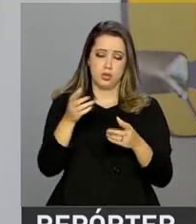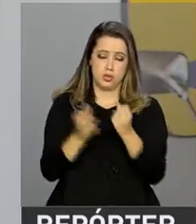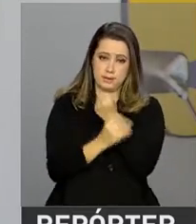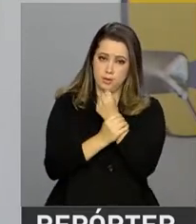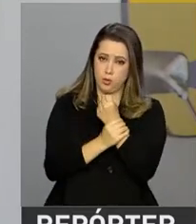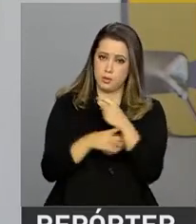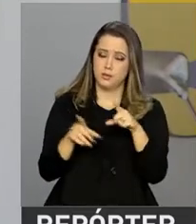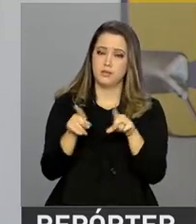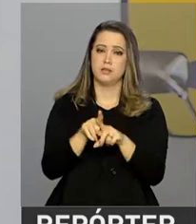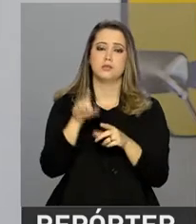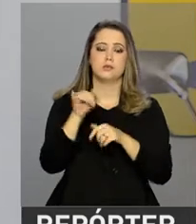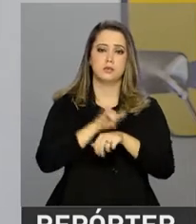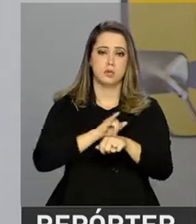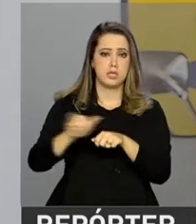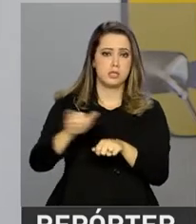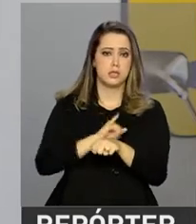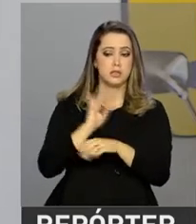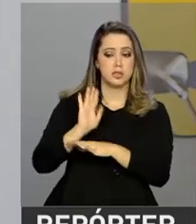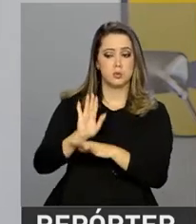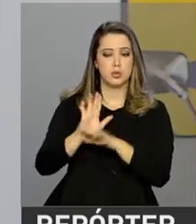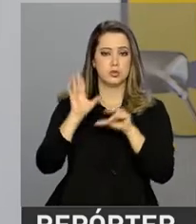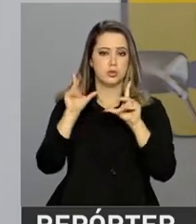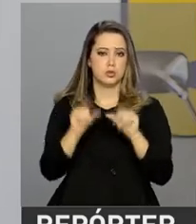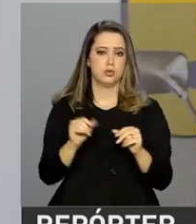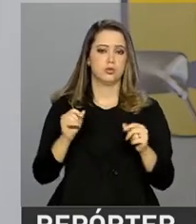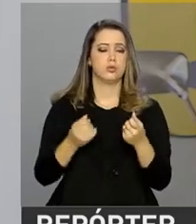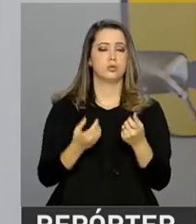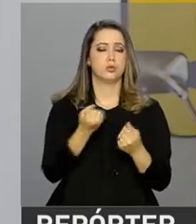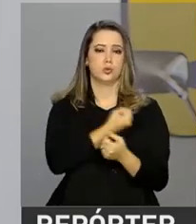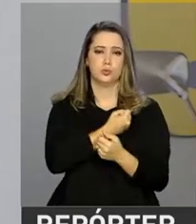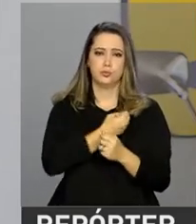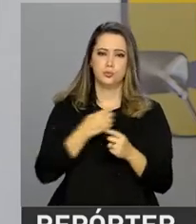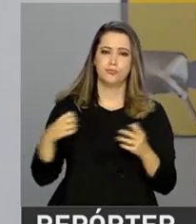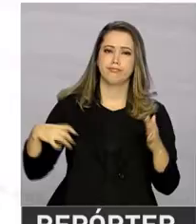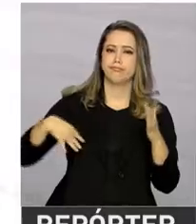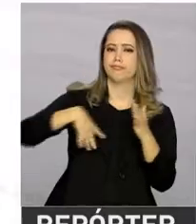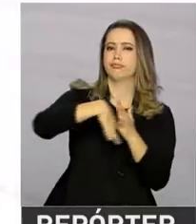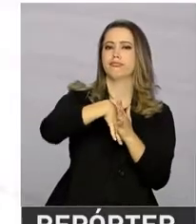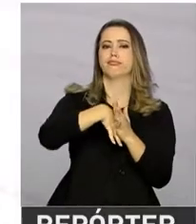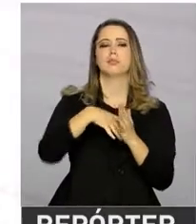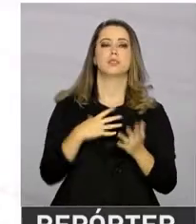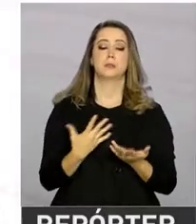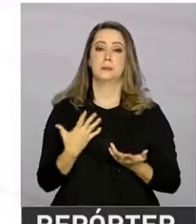para que a gente pudesse contribuir ainda mais para a diminuição dos índices de acidentes